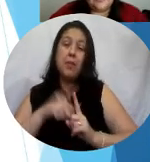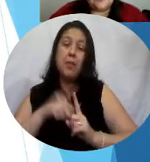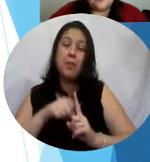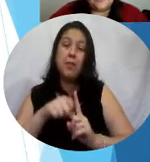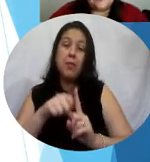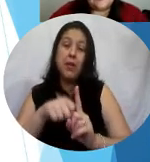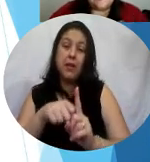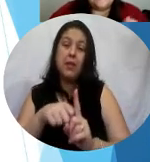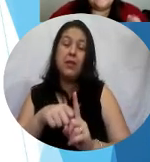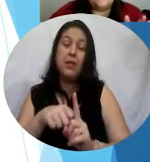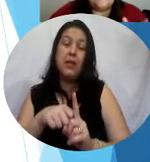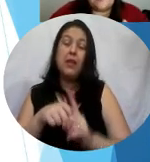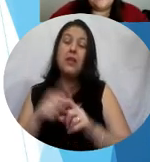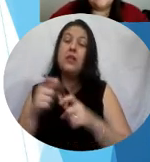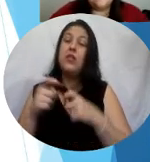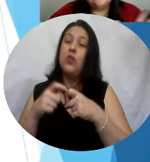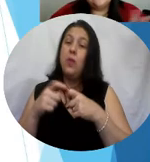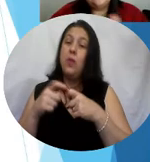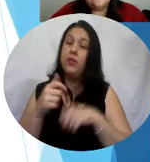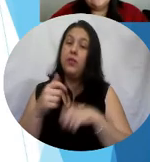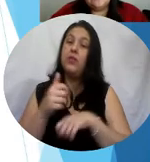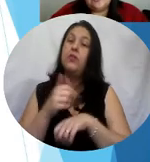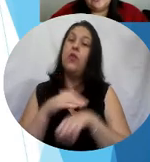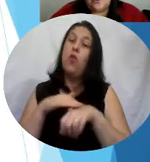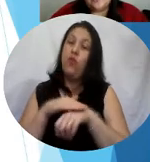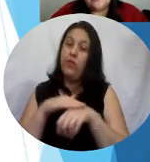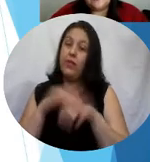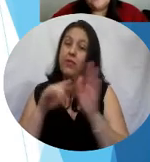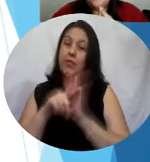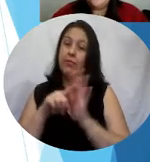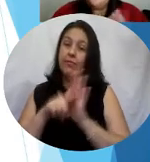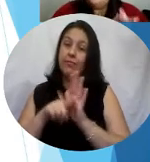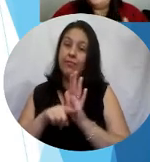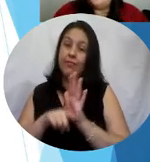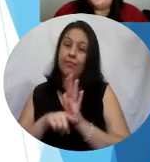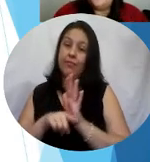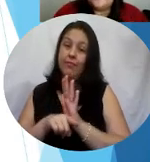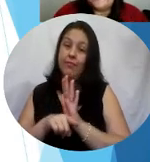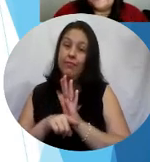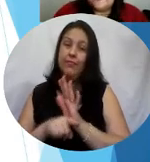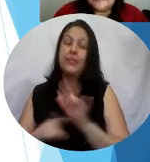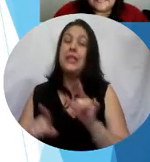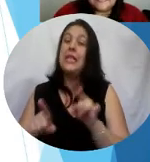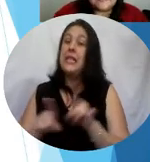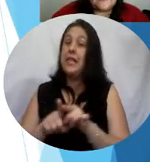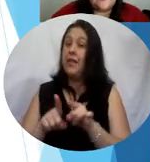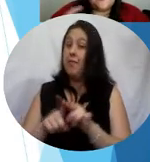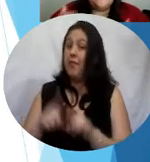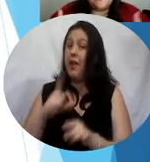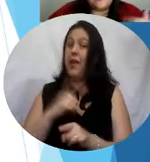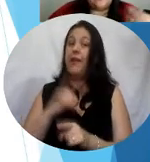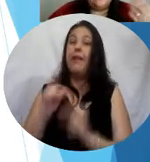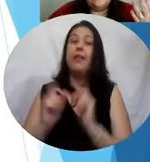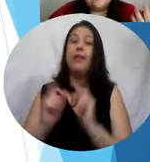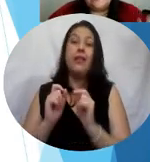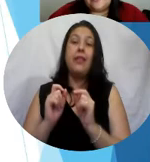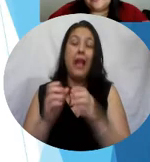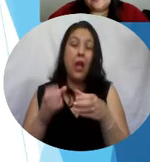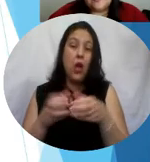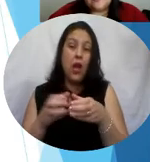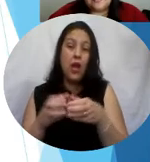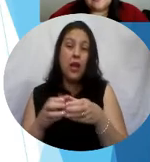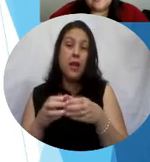tudo isso, e a equipe médica ela só faz o diagnóstico com o apoio de profissionais especialistas que aplicam